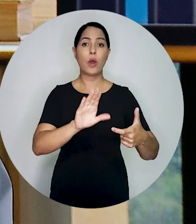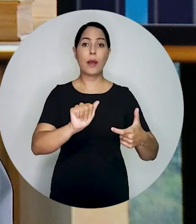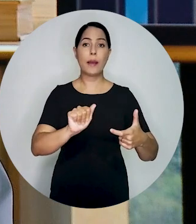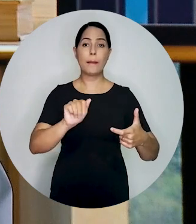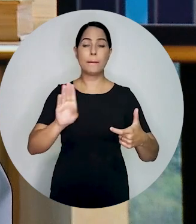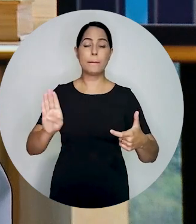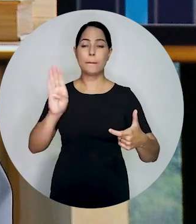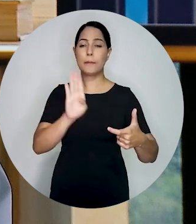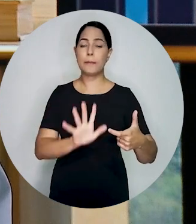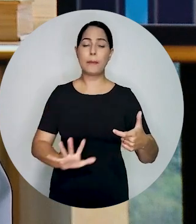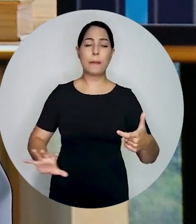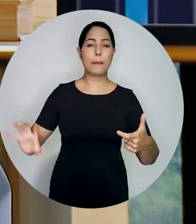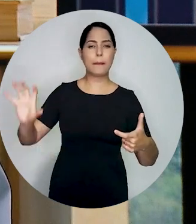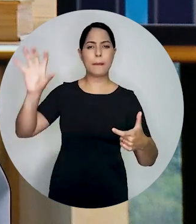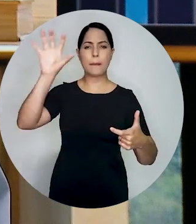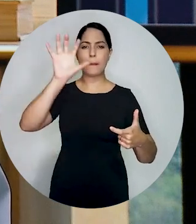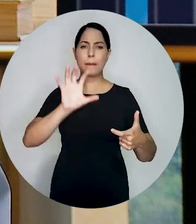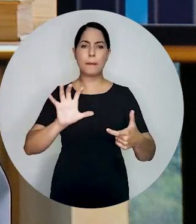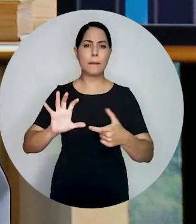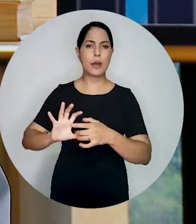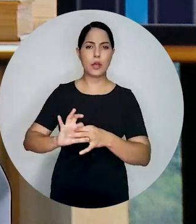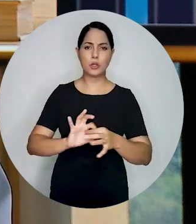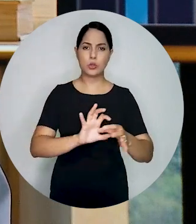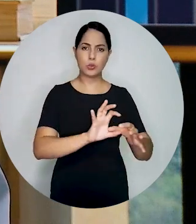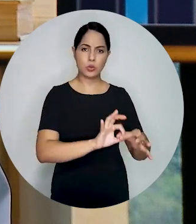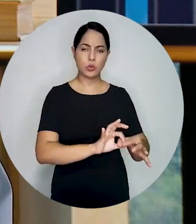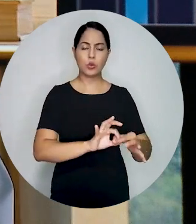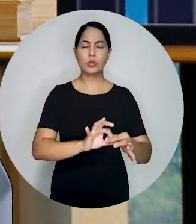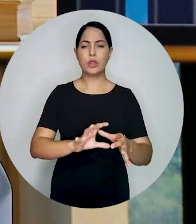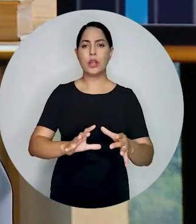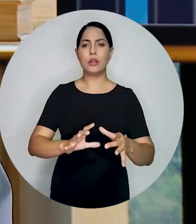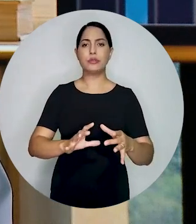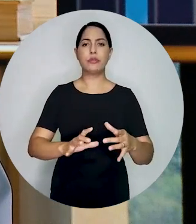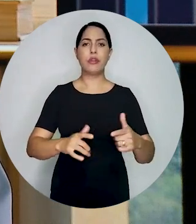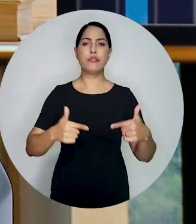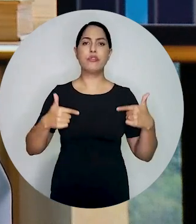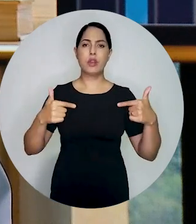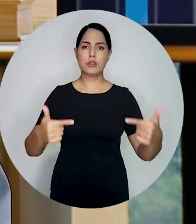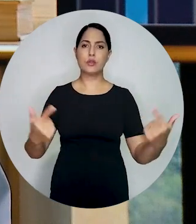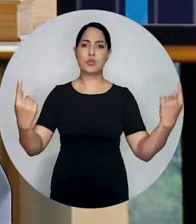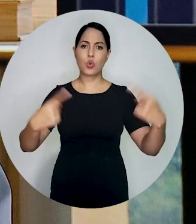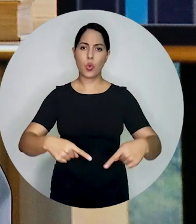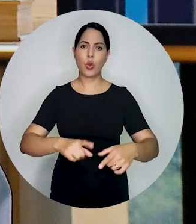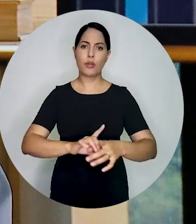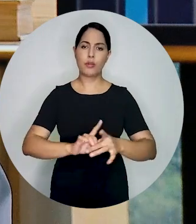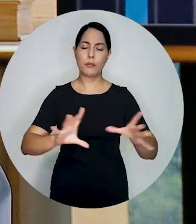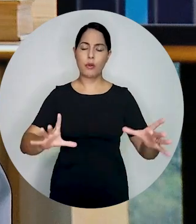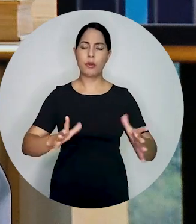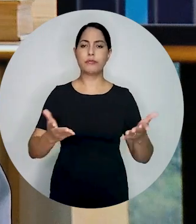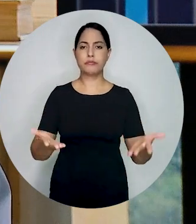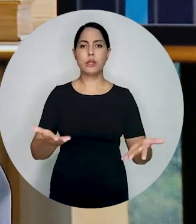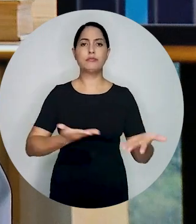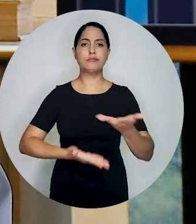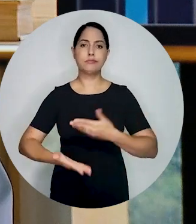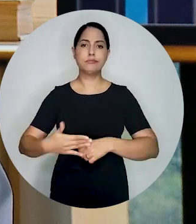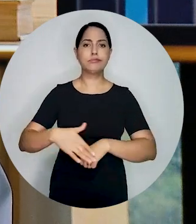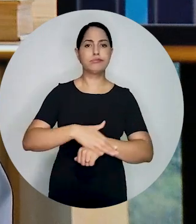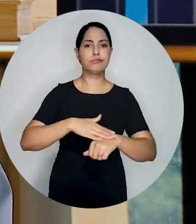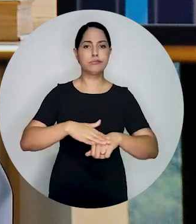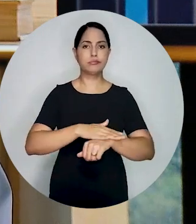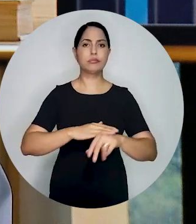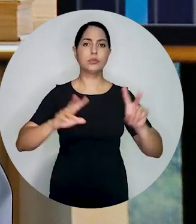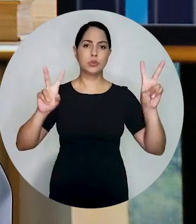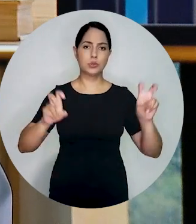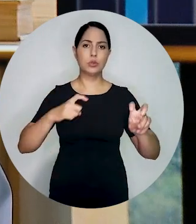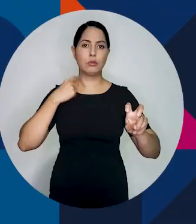país para debater medidas após os atos antidemocráticos. Horne exaltou o trabalho que tem sido feito pelas entidades da